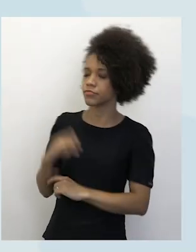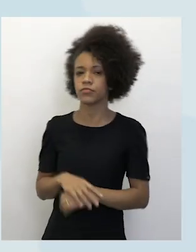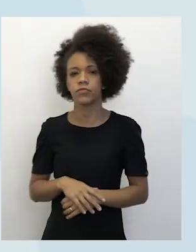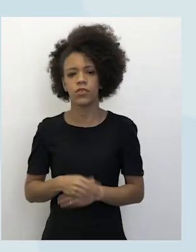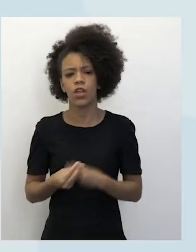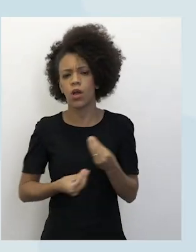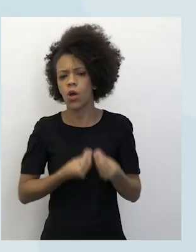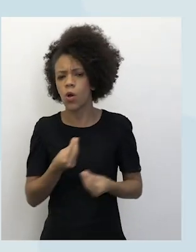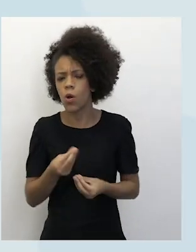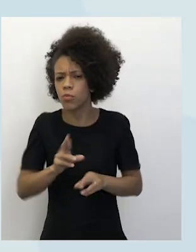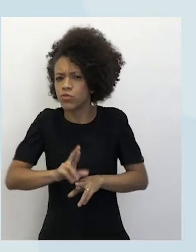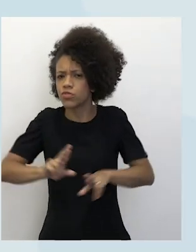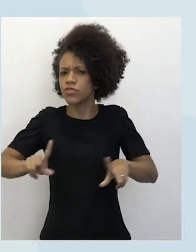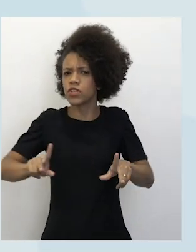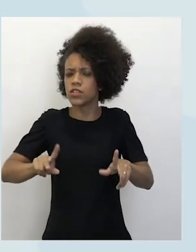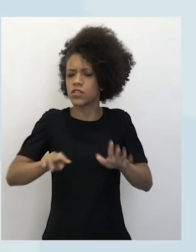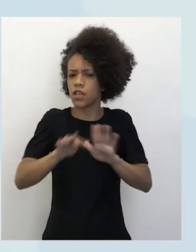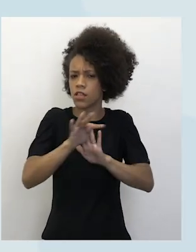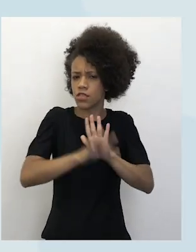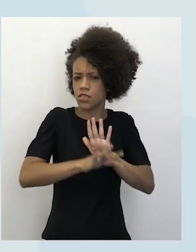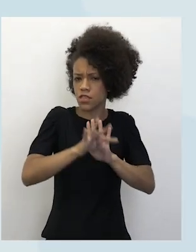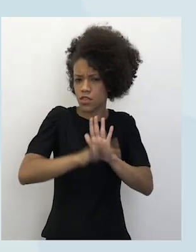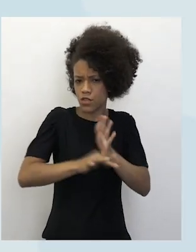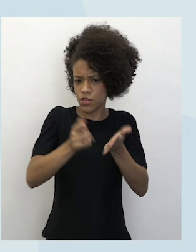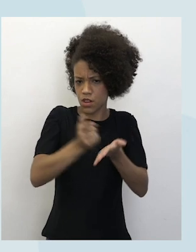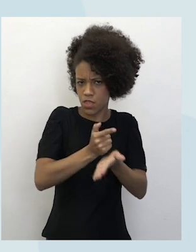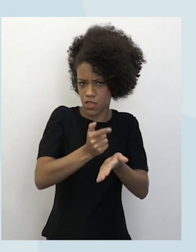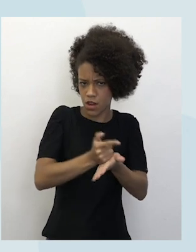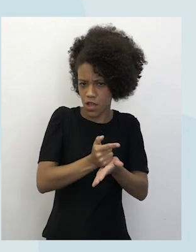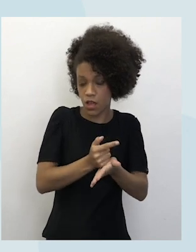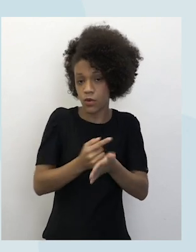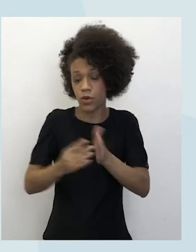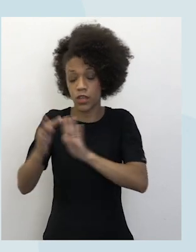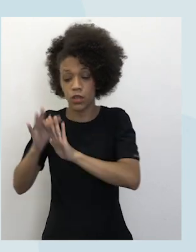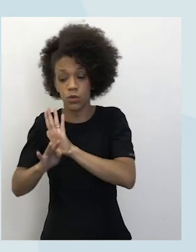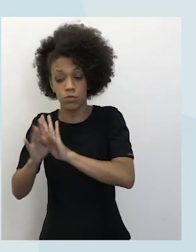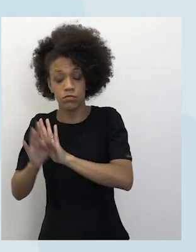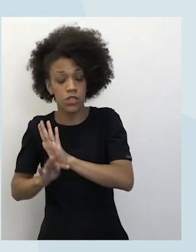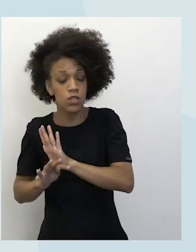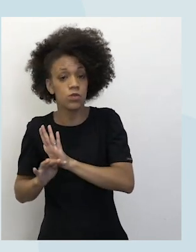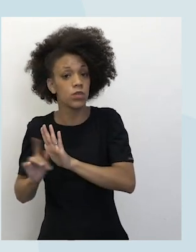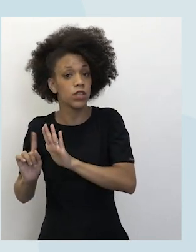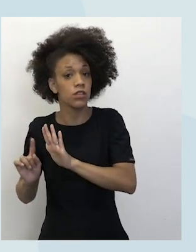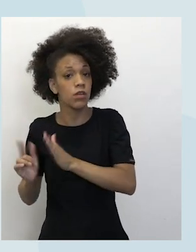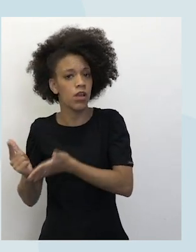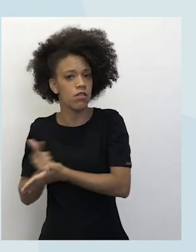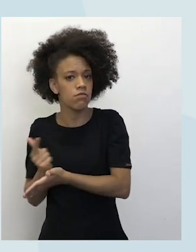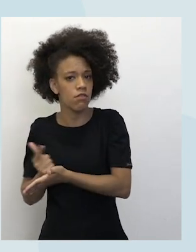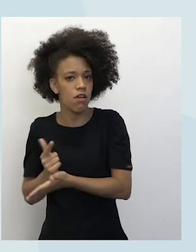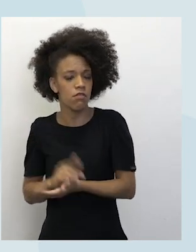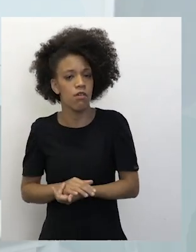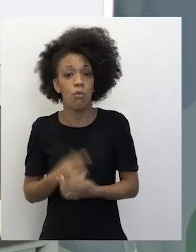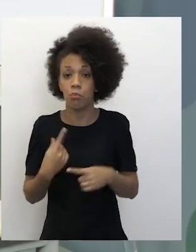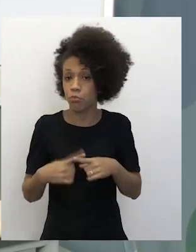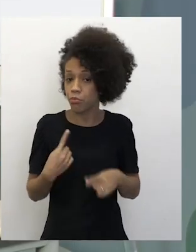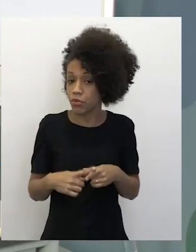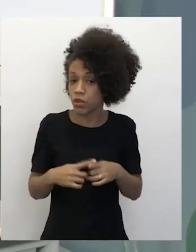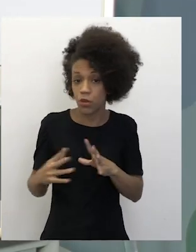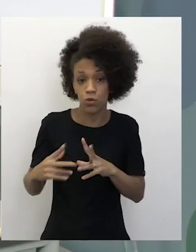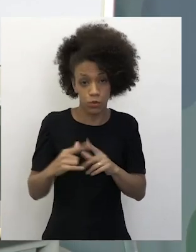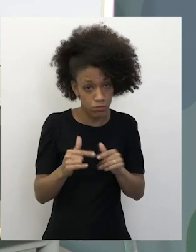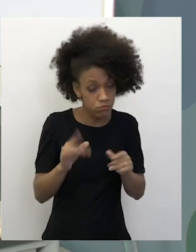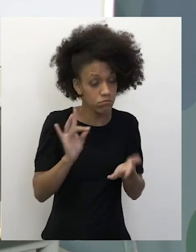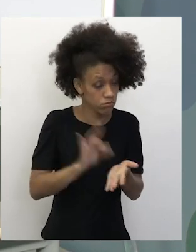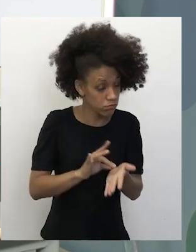como vamos diferenciar como a conseguimos diferenciar um texto literário de um texto não literário porque é vocês falaram tudo